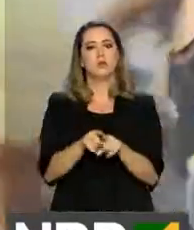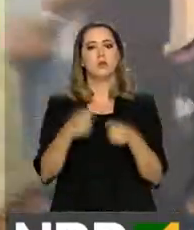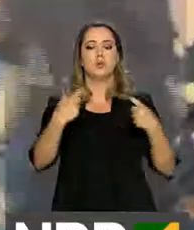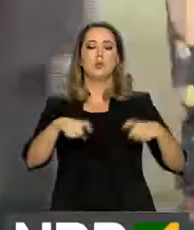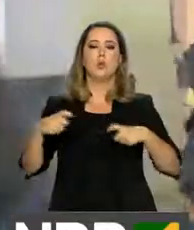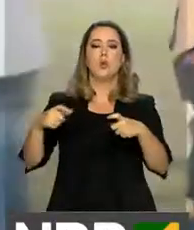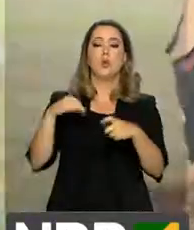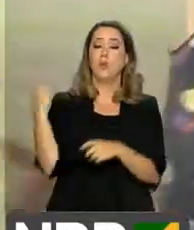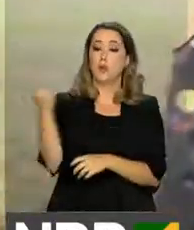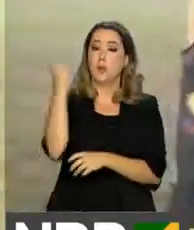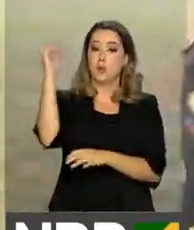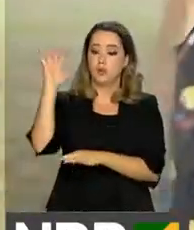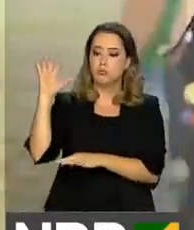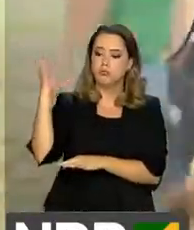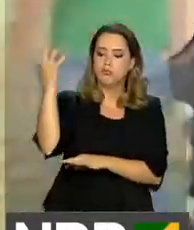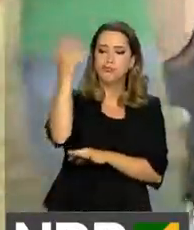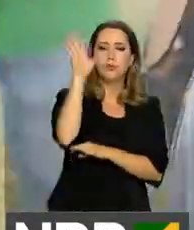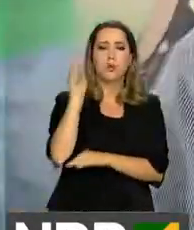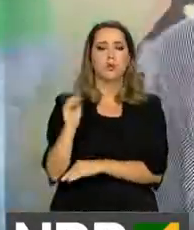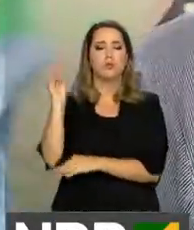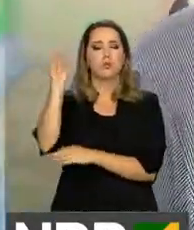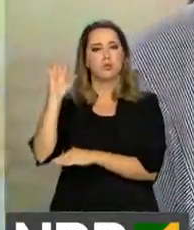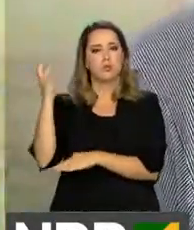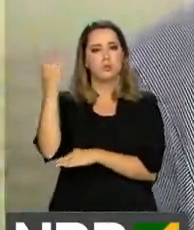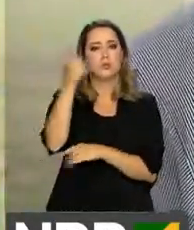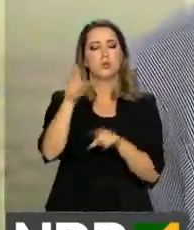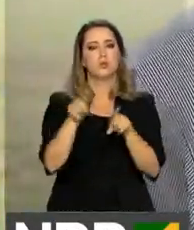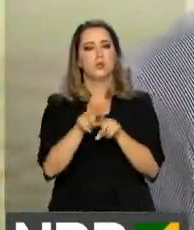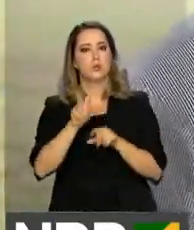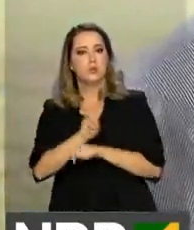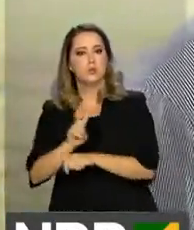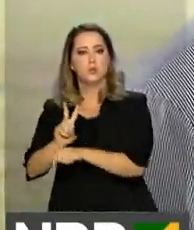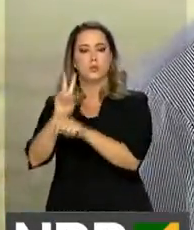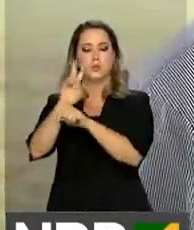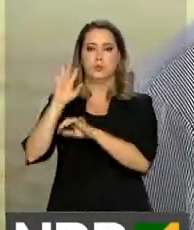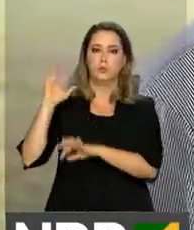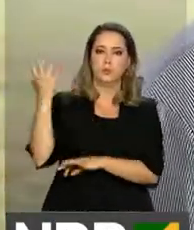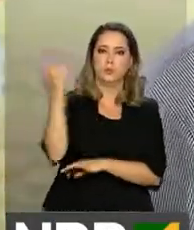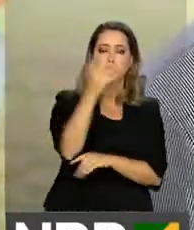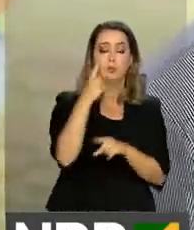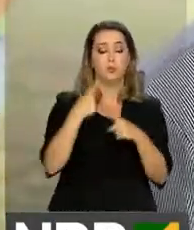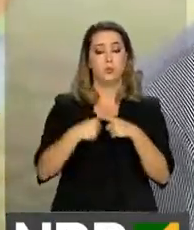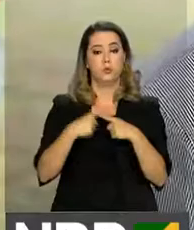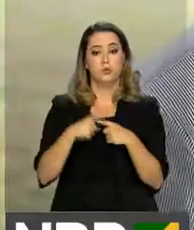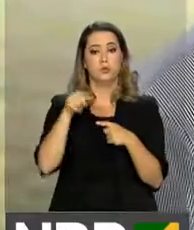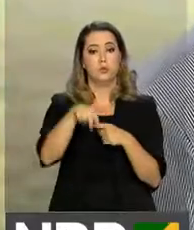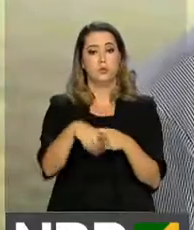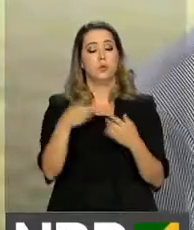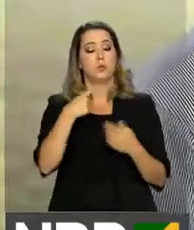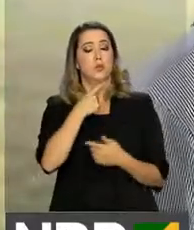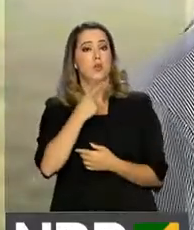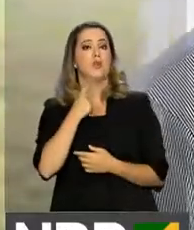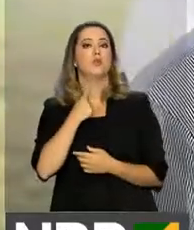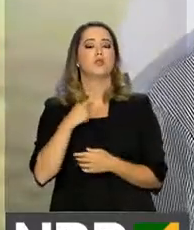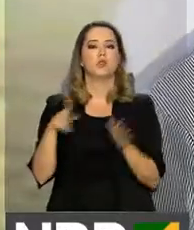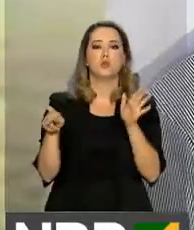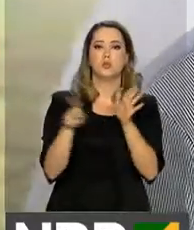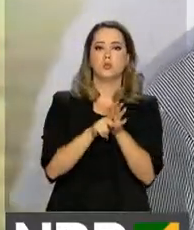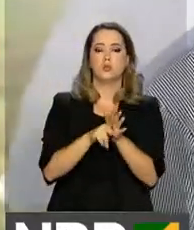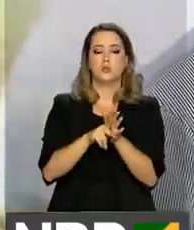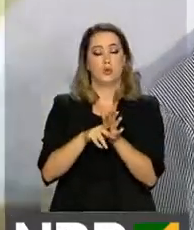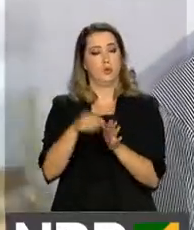santuário ecológico, num santuário protetor do meio ambiente, exatamente o interesse do governo. E